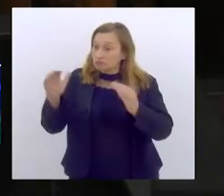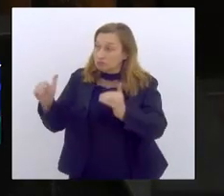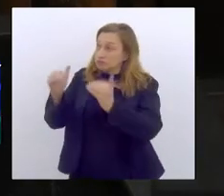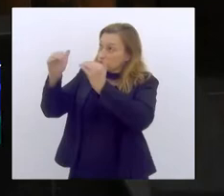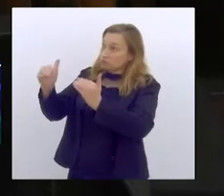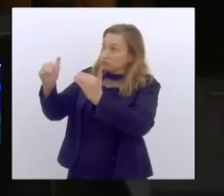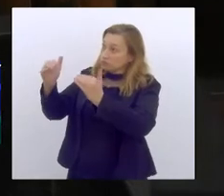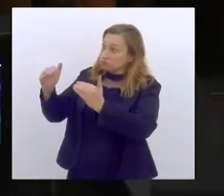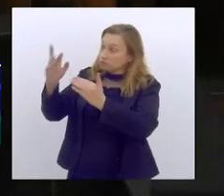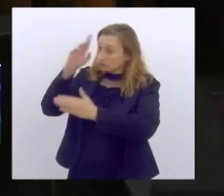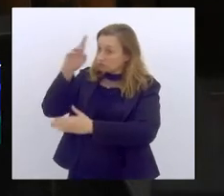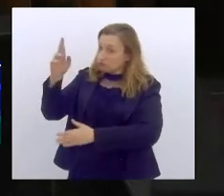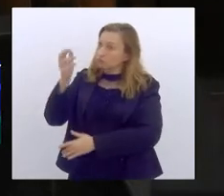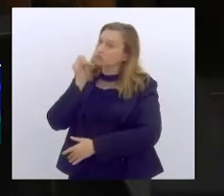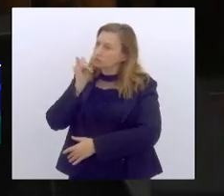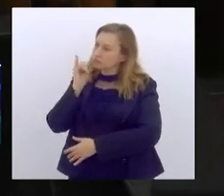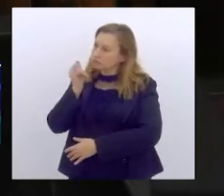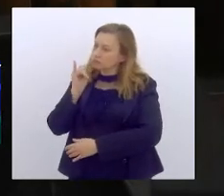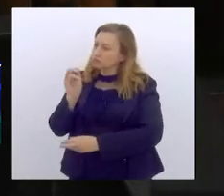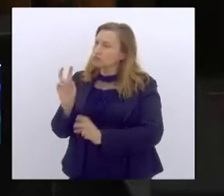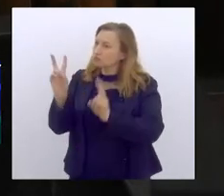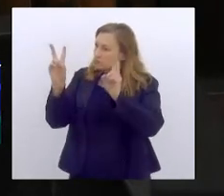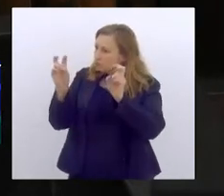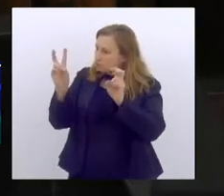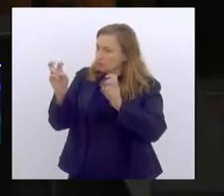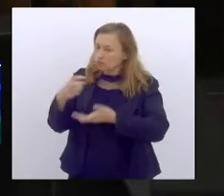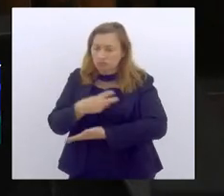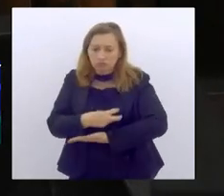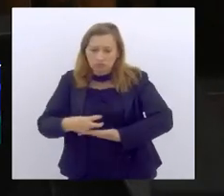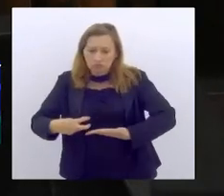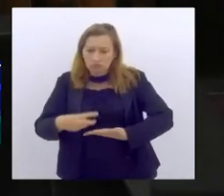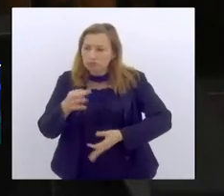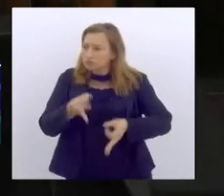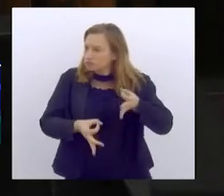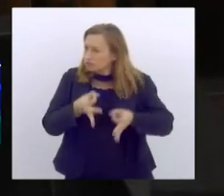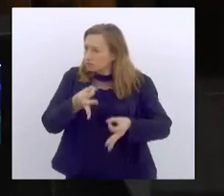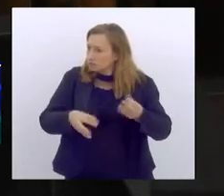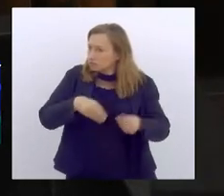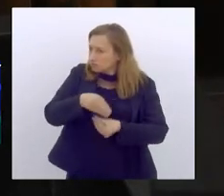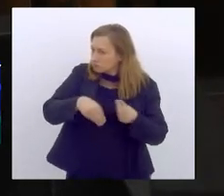excelência' foi o relator desse caso no tribunal visto